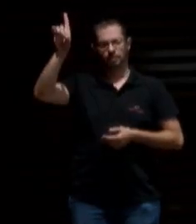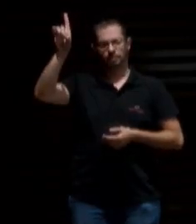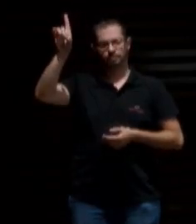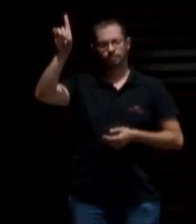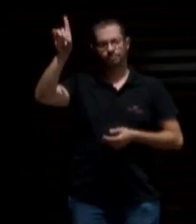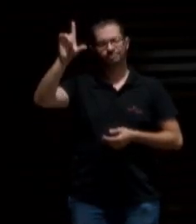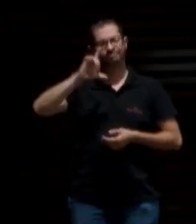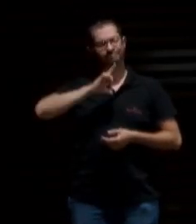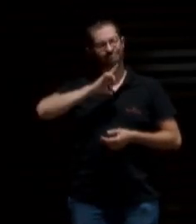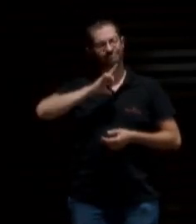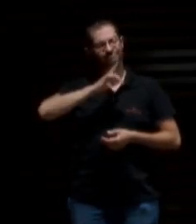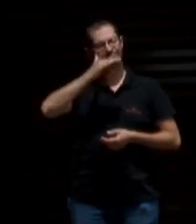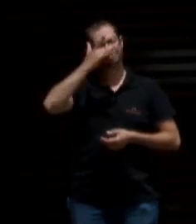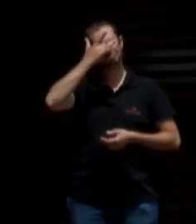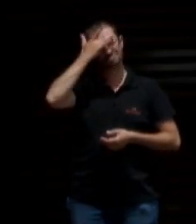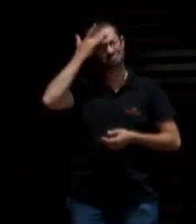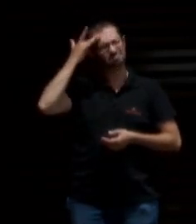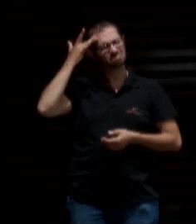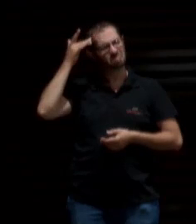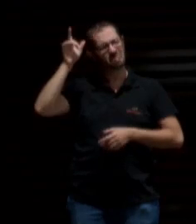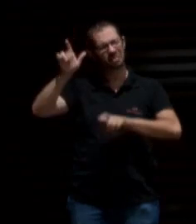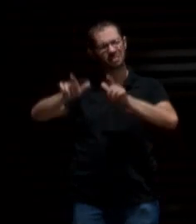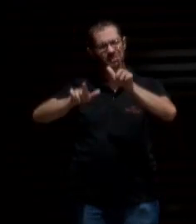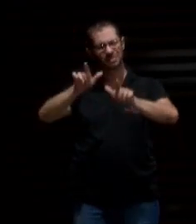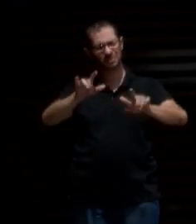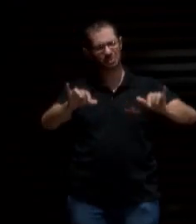têm sofrido com tudo isso que tem acontecido.